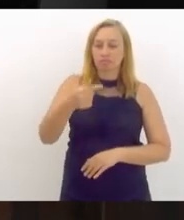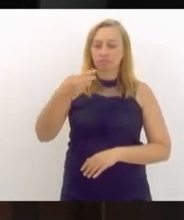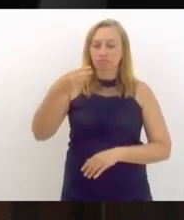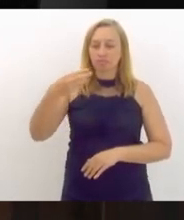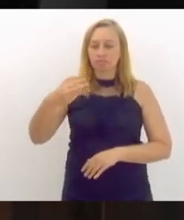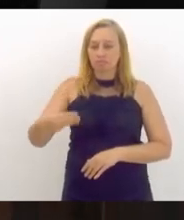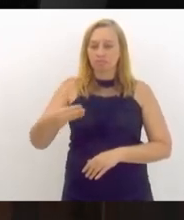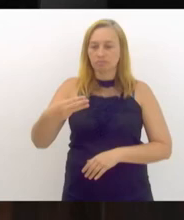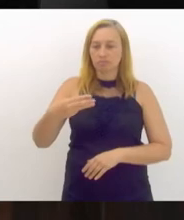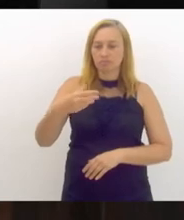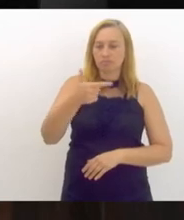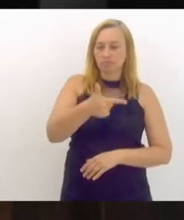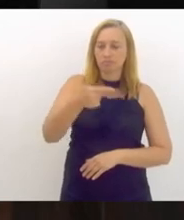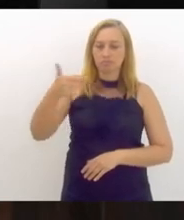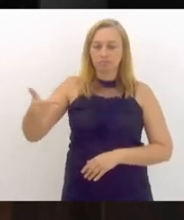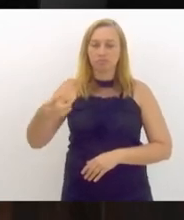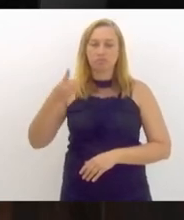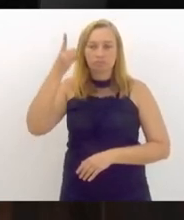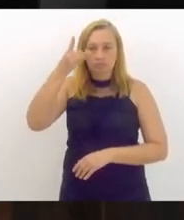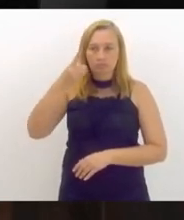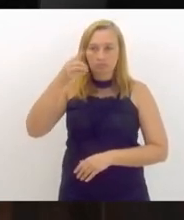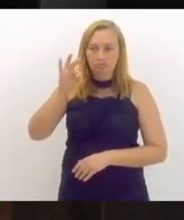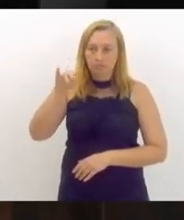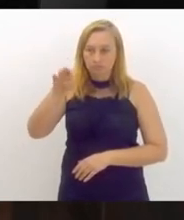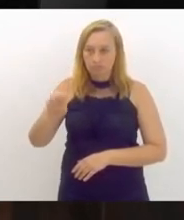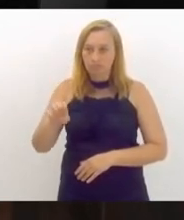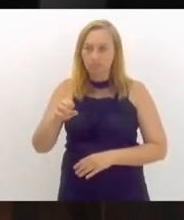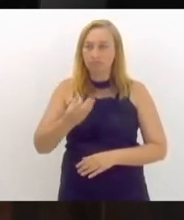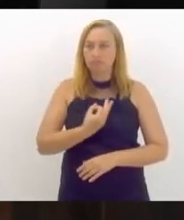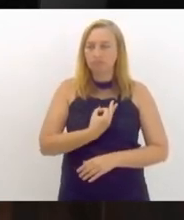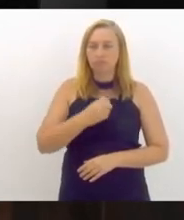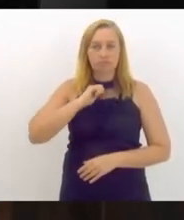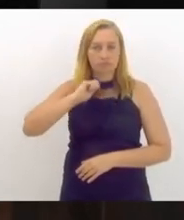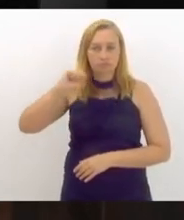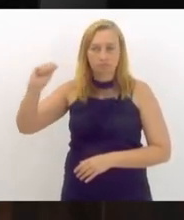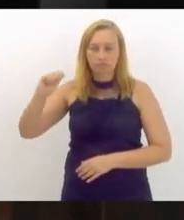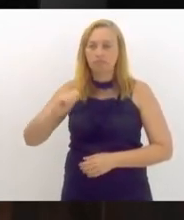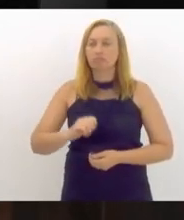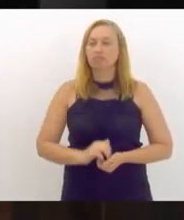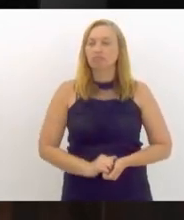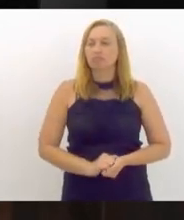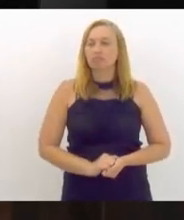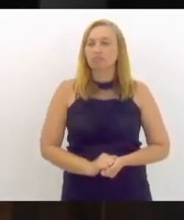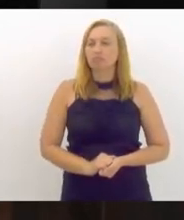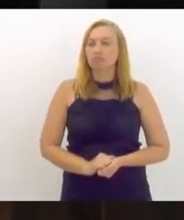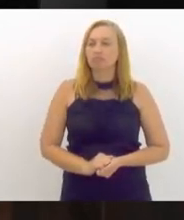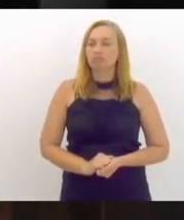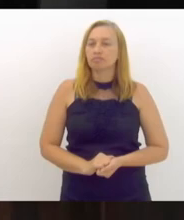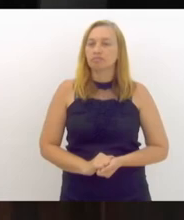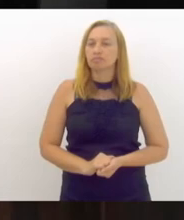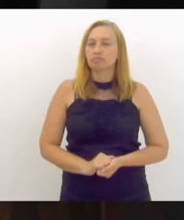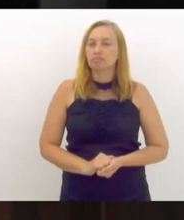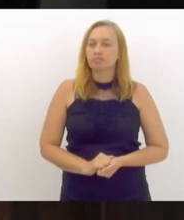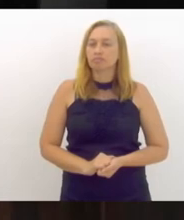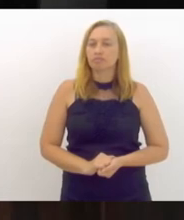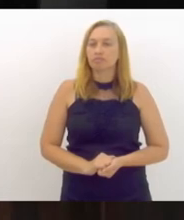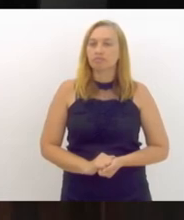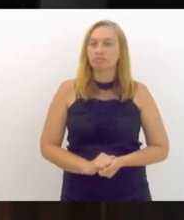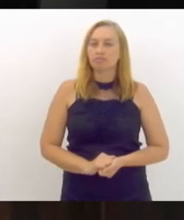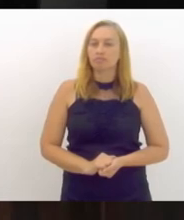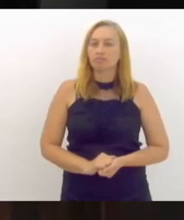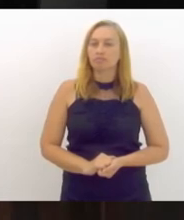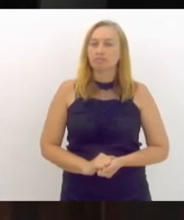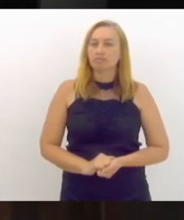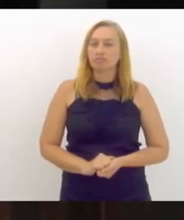1473-2022, de autoria da deputada Franciane Mota, que concede a medalha Tiradentes e respectivo diploma post-mortem